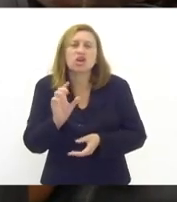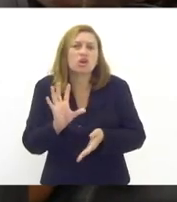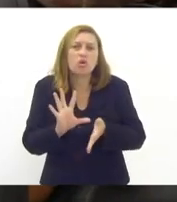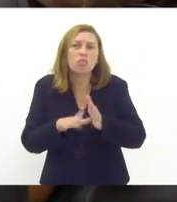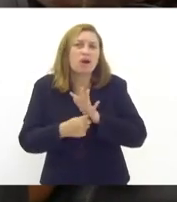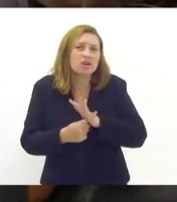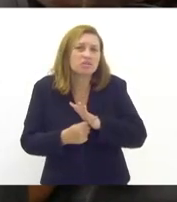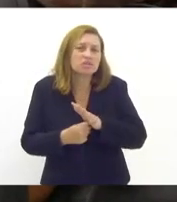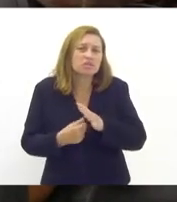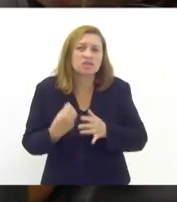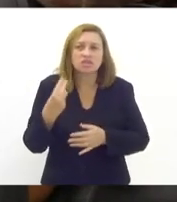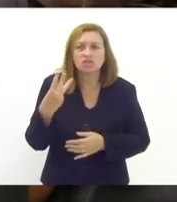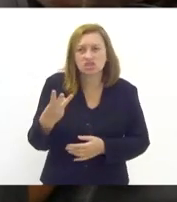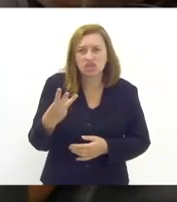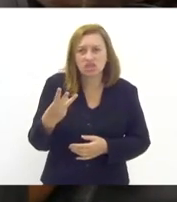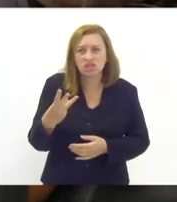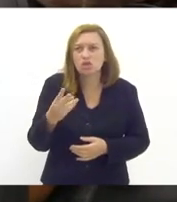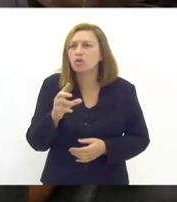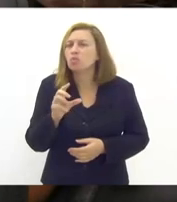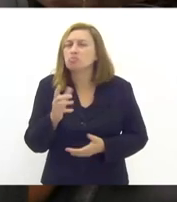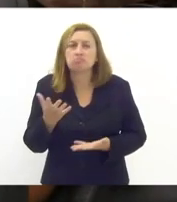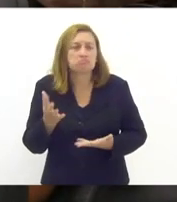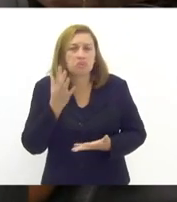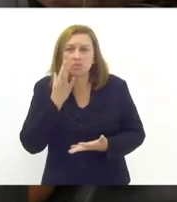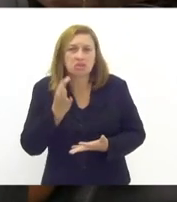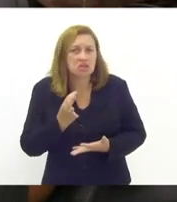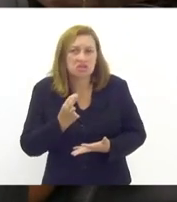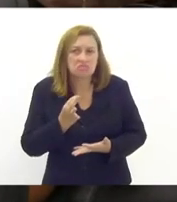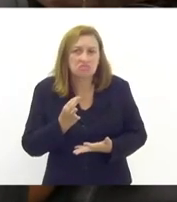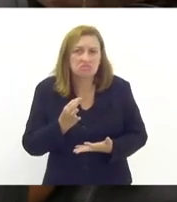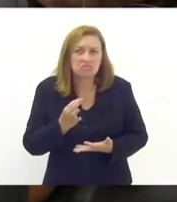nesses. O que foi levado, entendeu? Uhum.